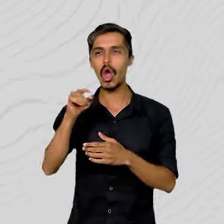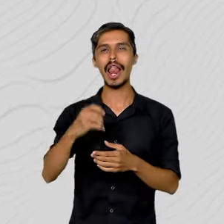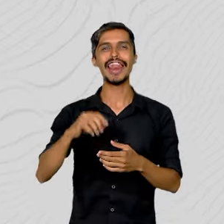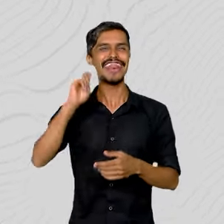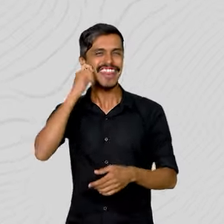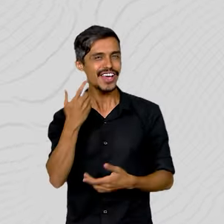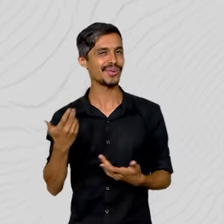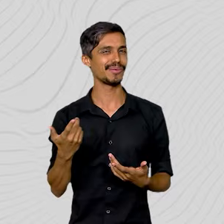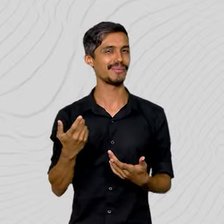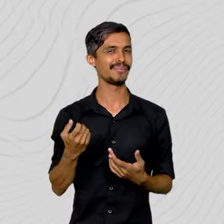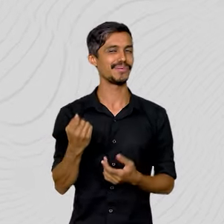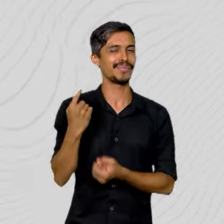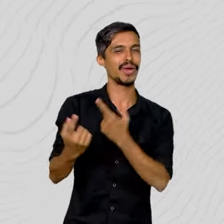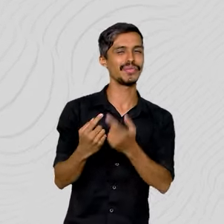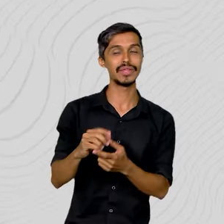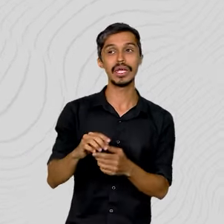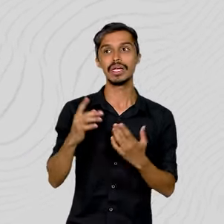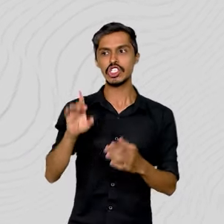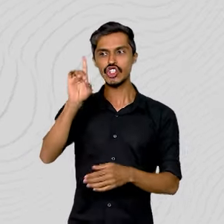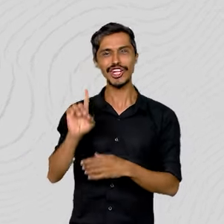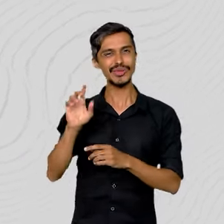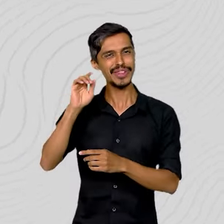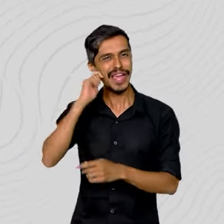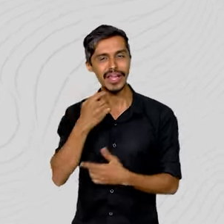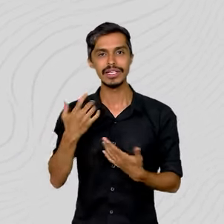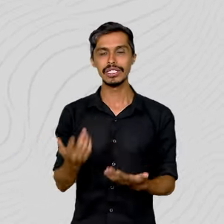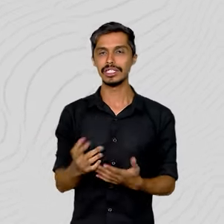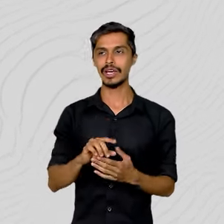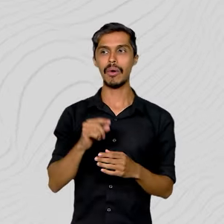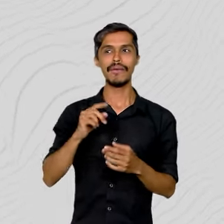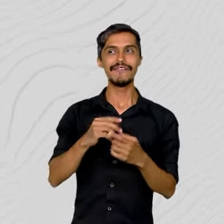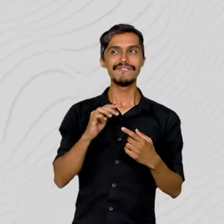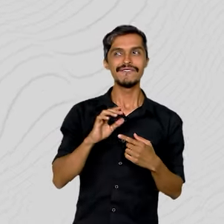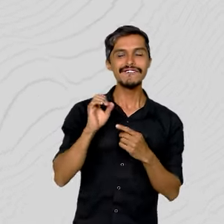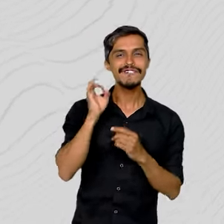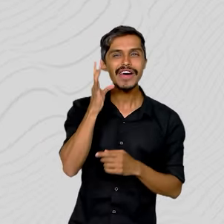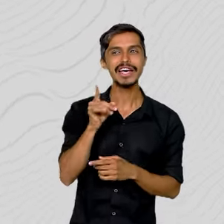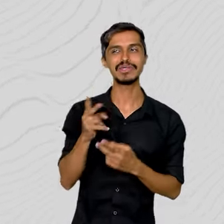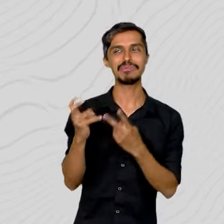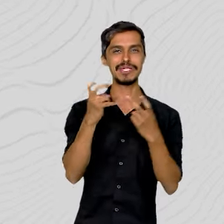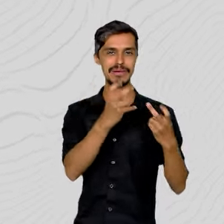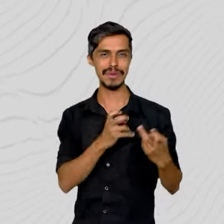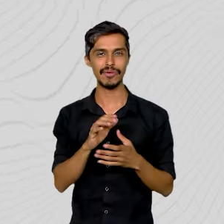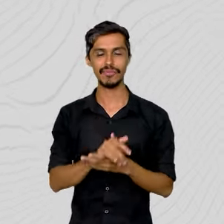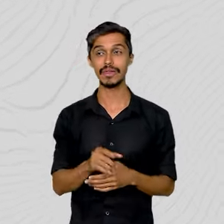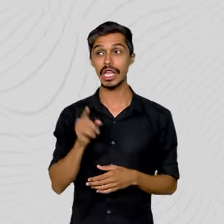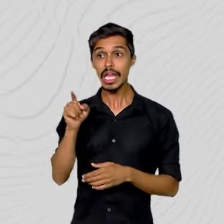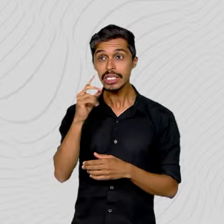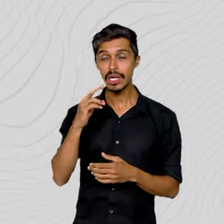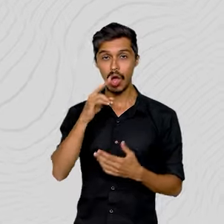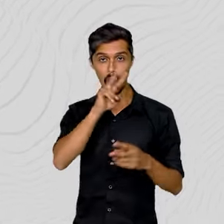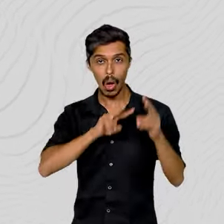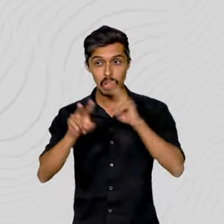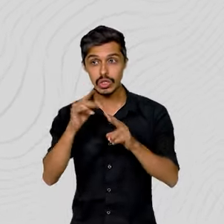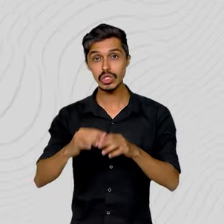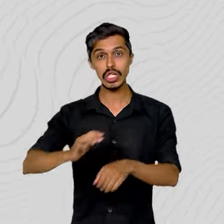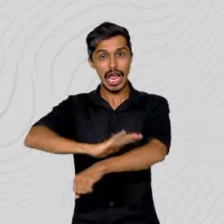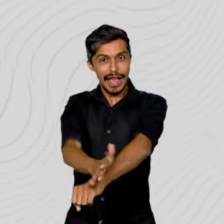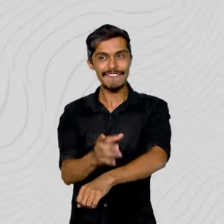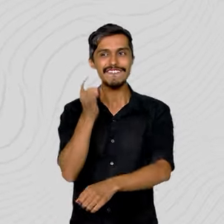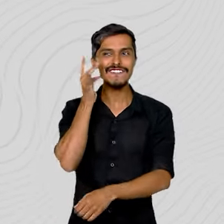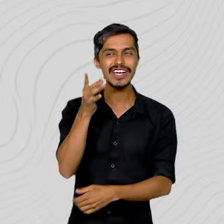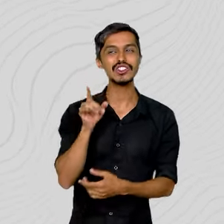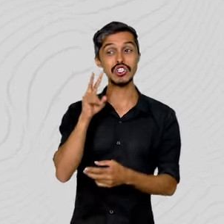se apontar o dedo para racistas mais agressivos e denunciá-los como os extremistas que são. Esses são fáceis de ver e de